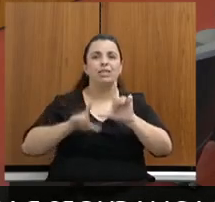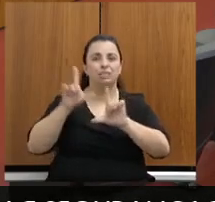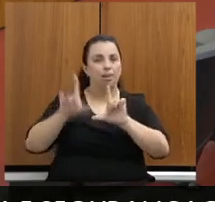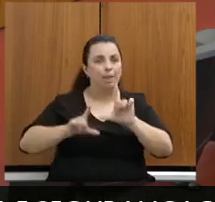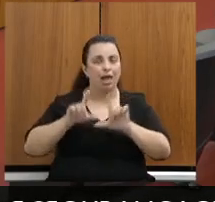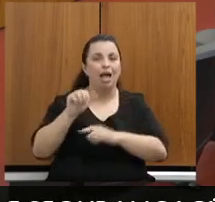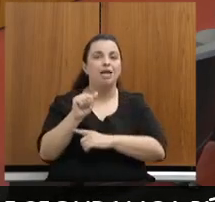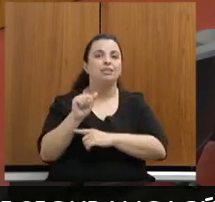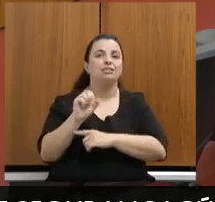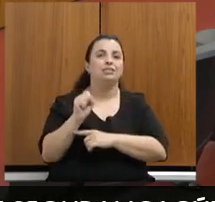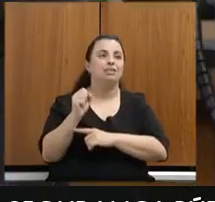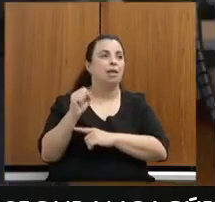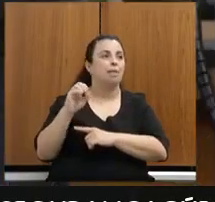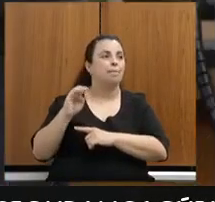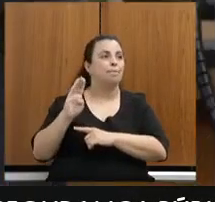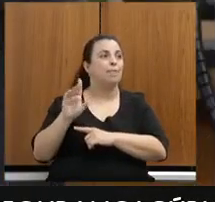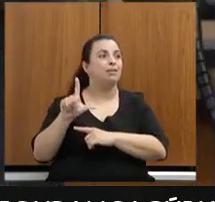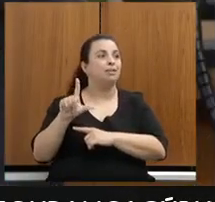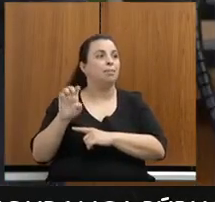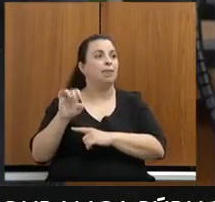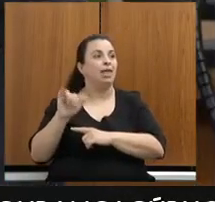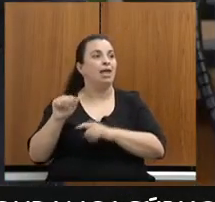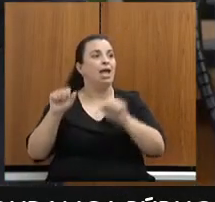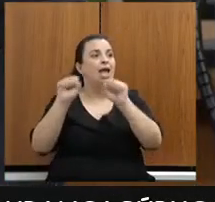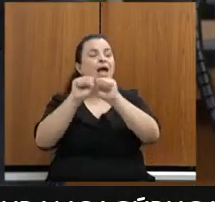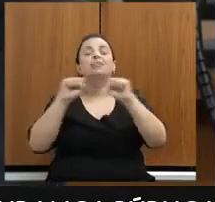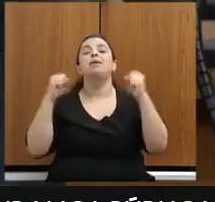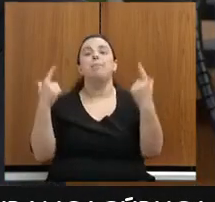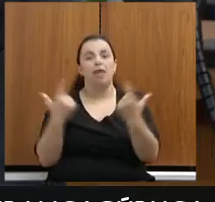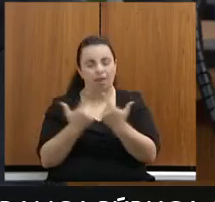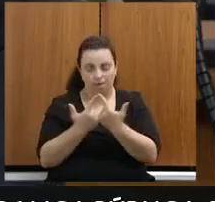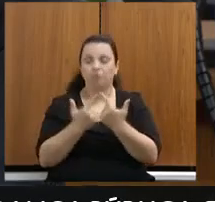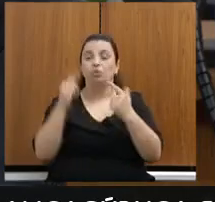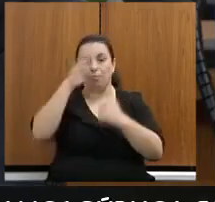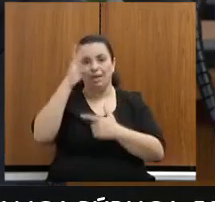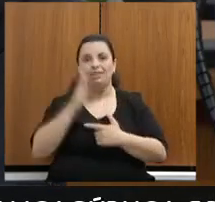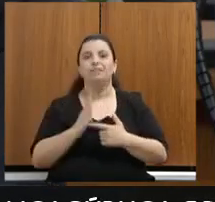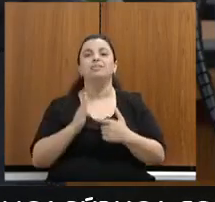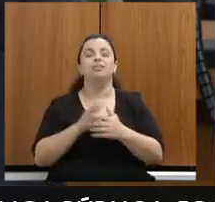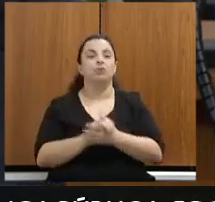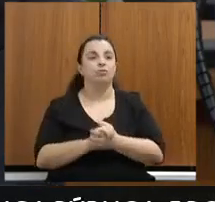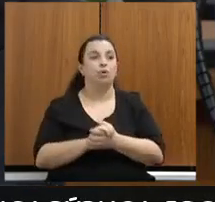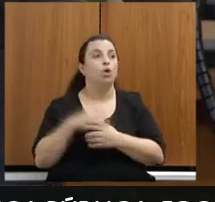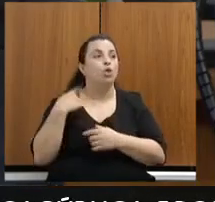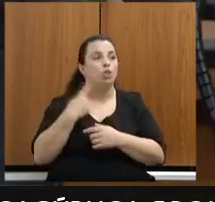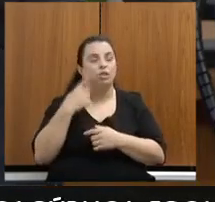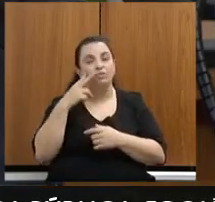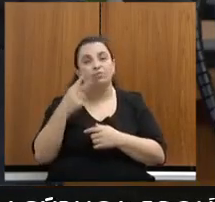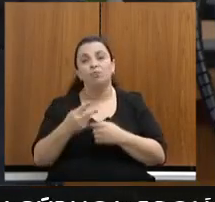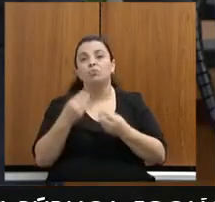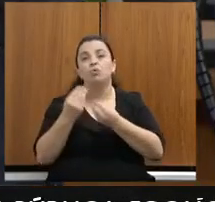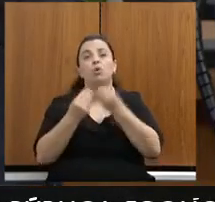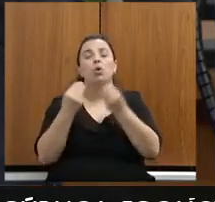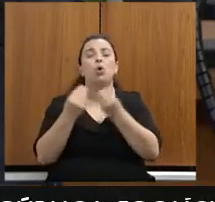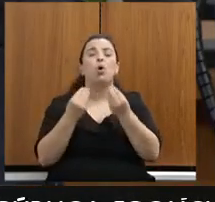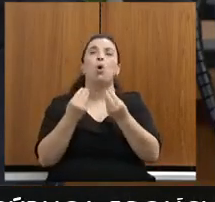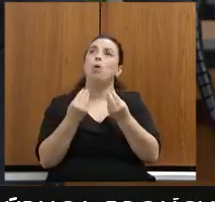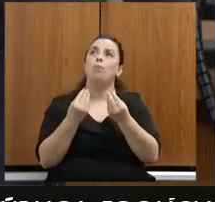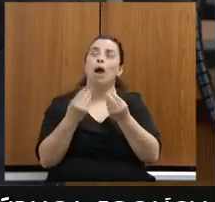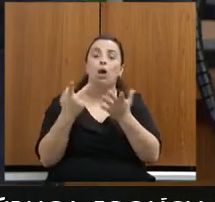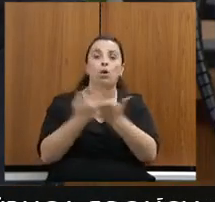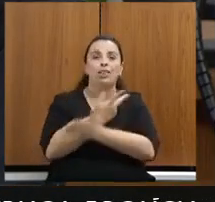Rodrigues como o espírito santo nós vimos como é que se dá uma coisa impressionante o tráfico mas